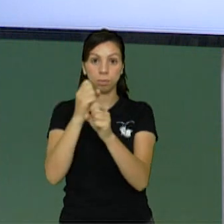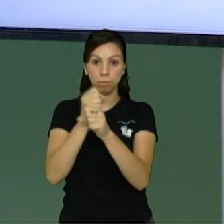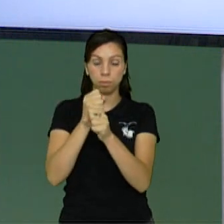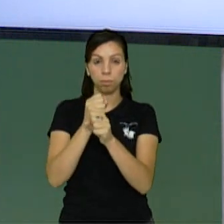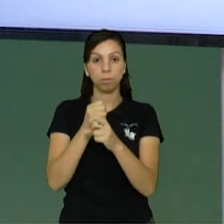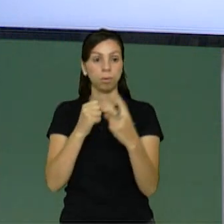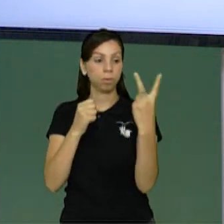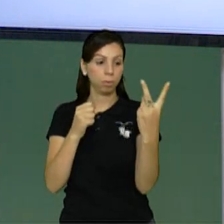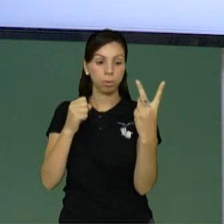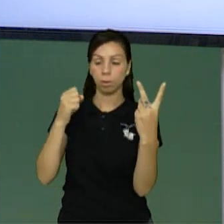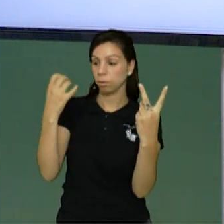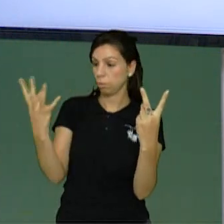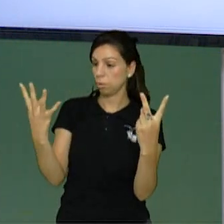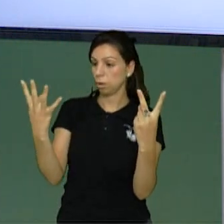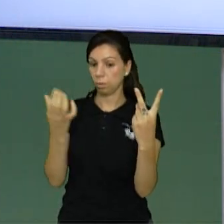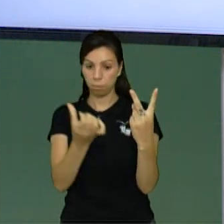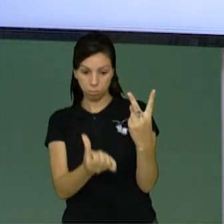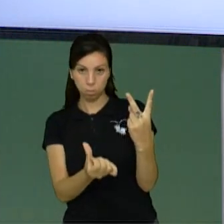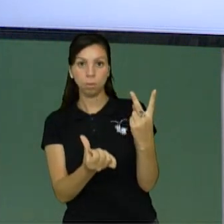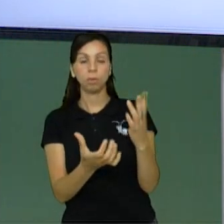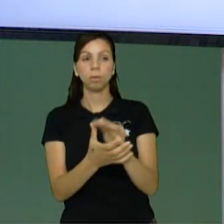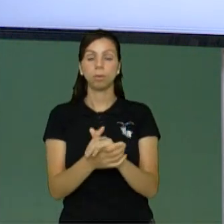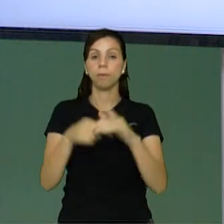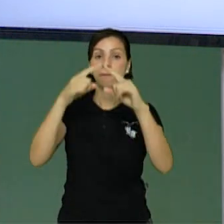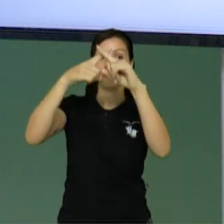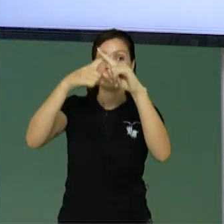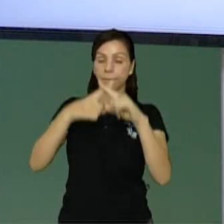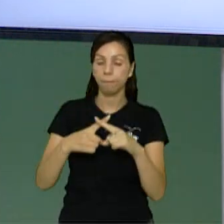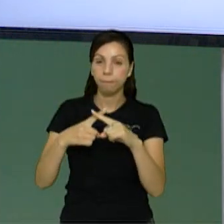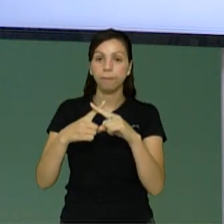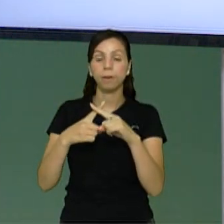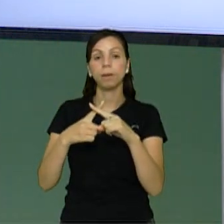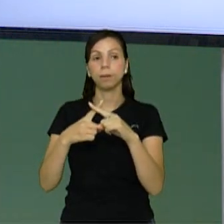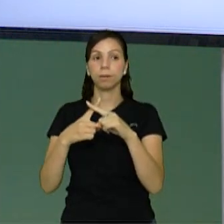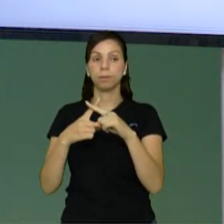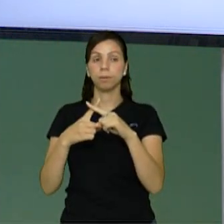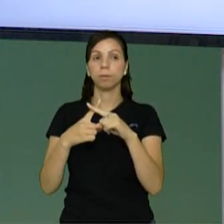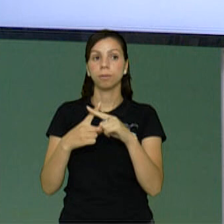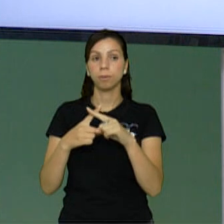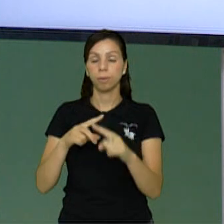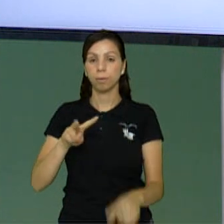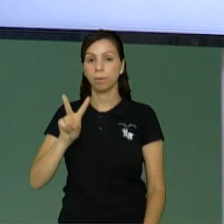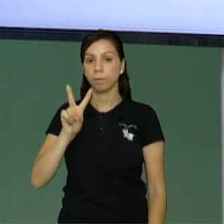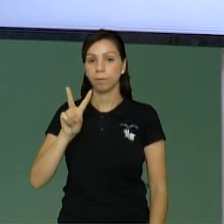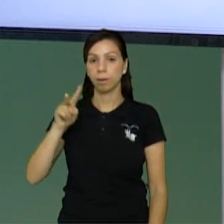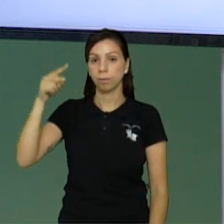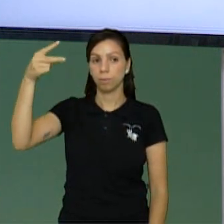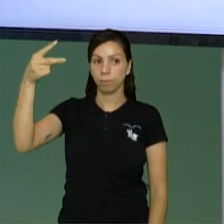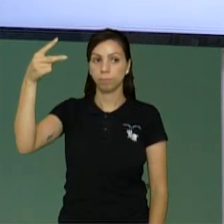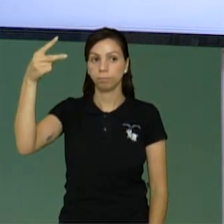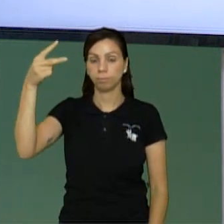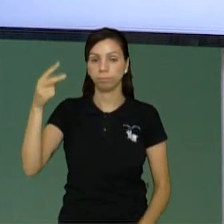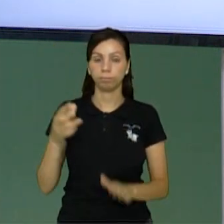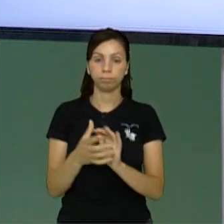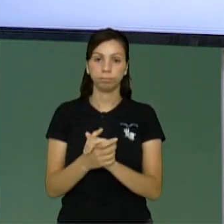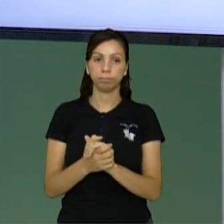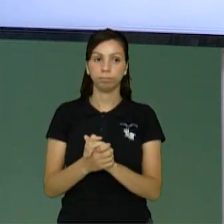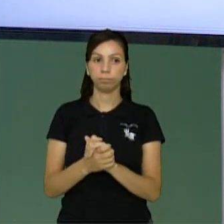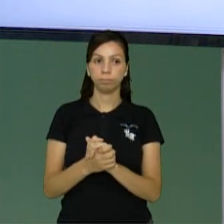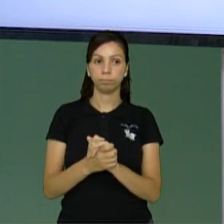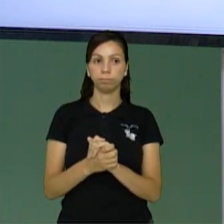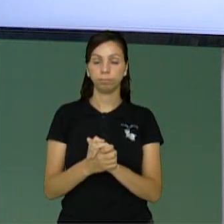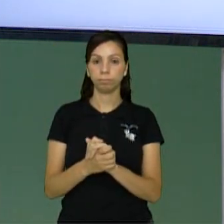2 mais 4, que é 6, vezes a velocidade do conjunto ao quadrado. A velocidade do conjunto é 2. 2